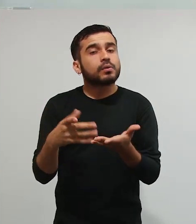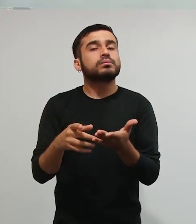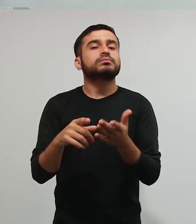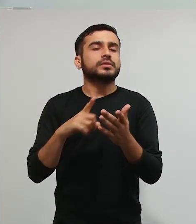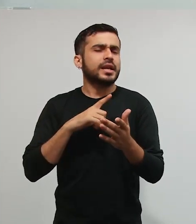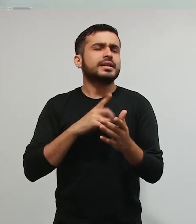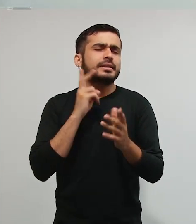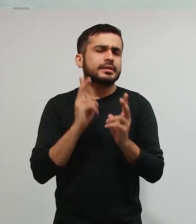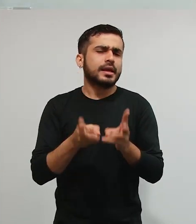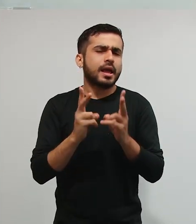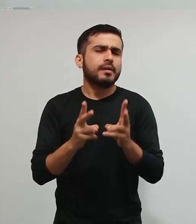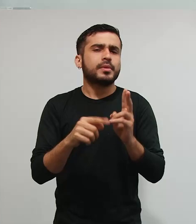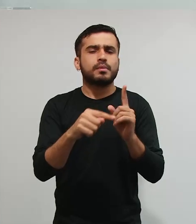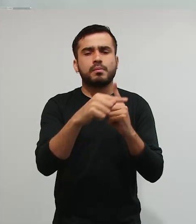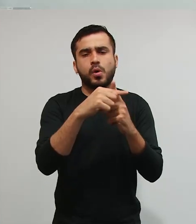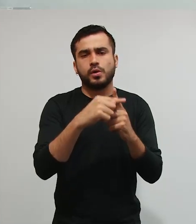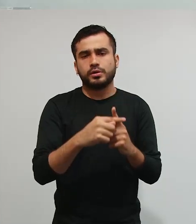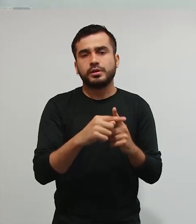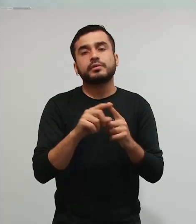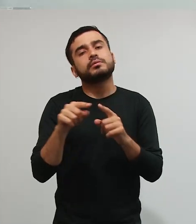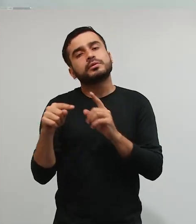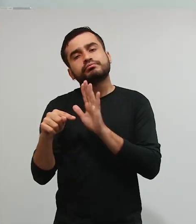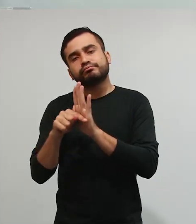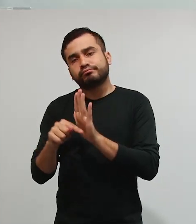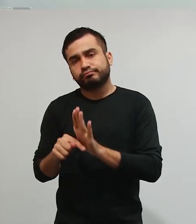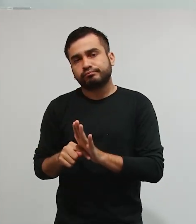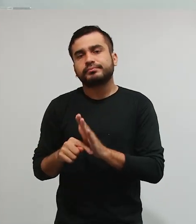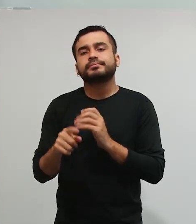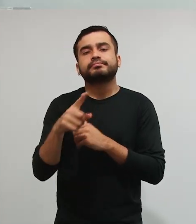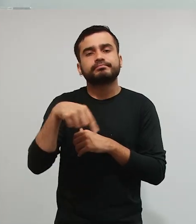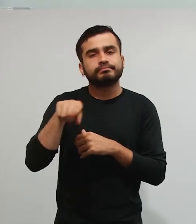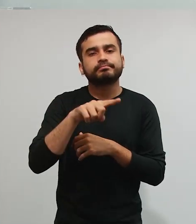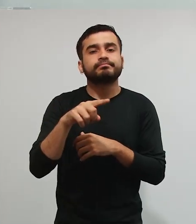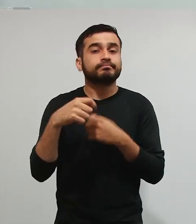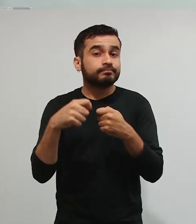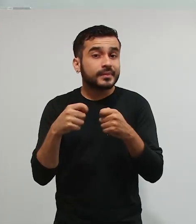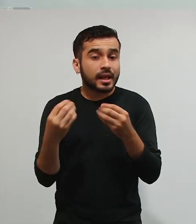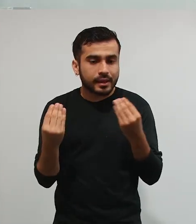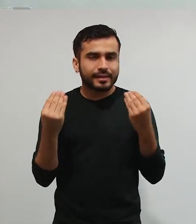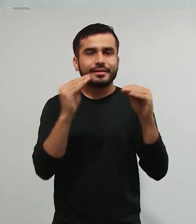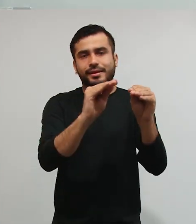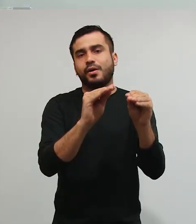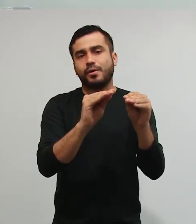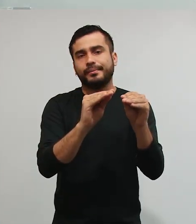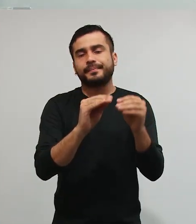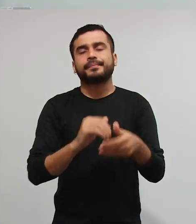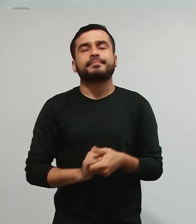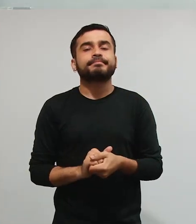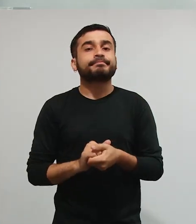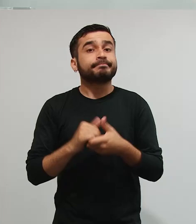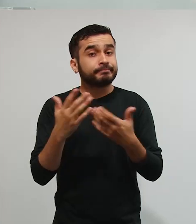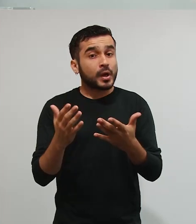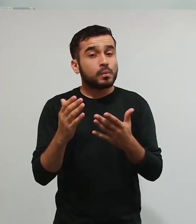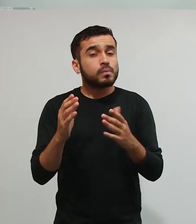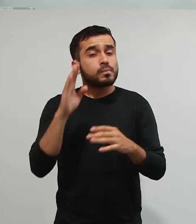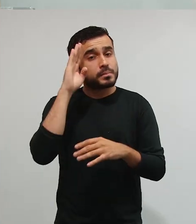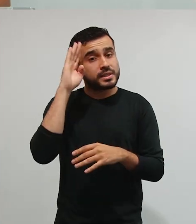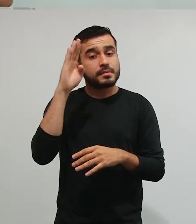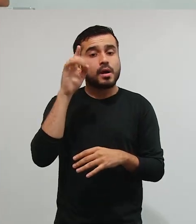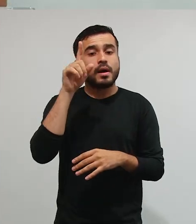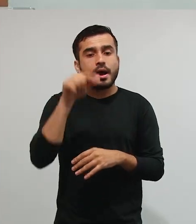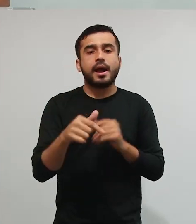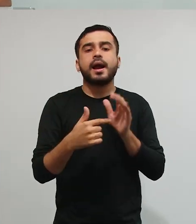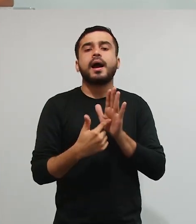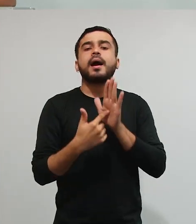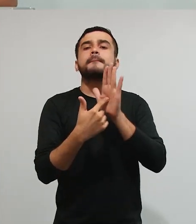há sempre pontos positivos e negativos no percurso. E esses pontos positivos e negativos têm que ser declarados. Então, de modo geral, essa